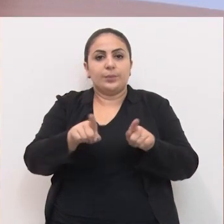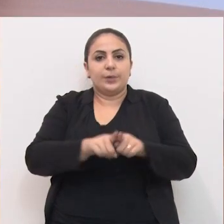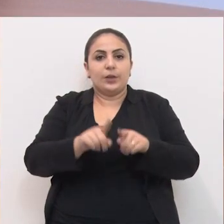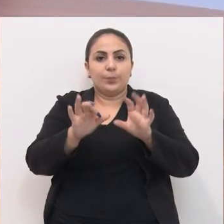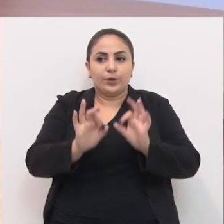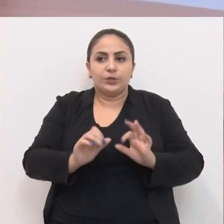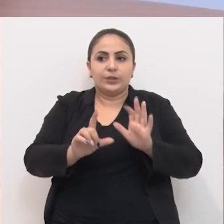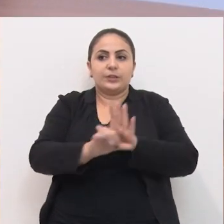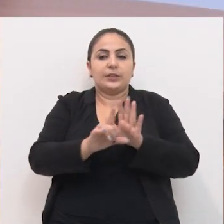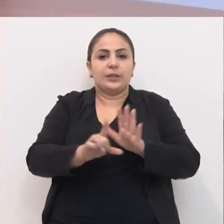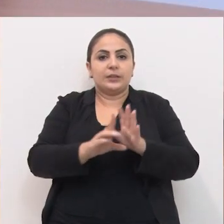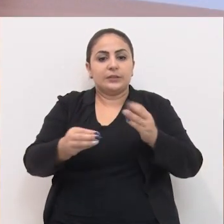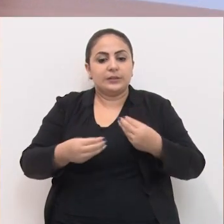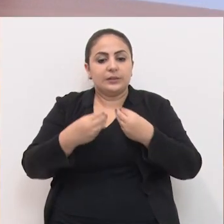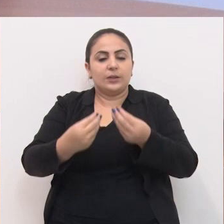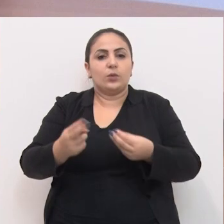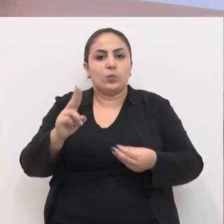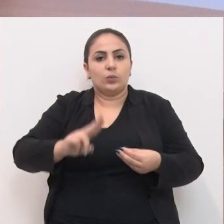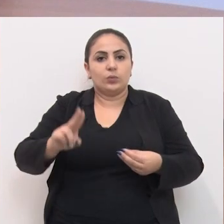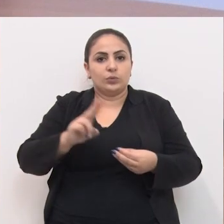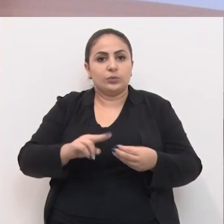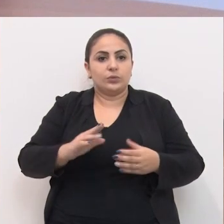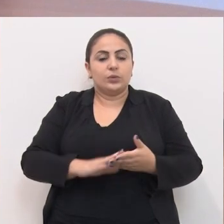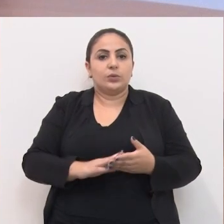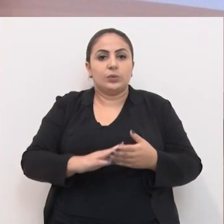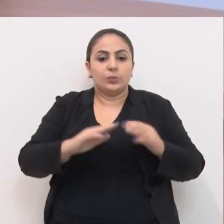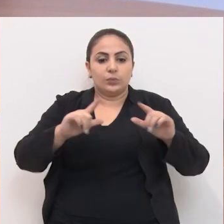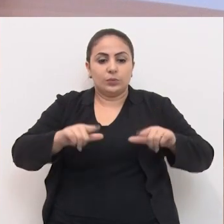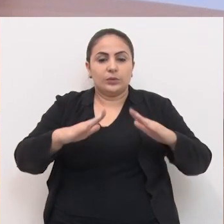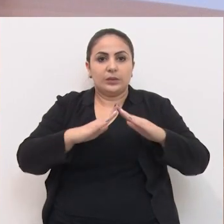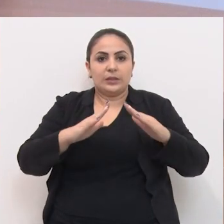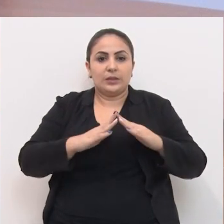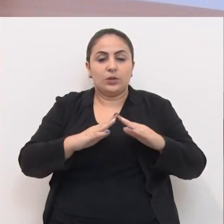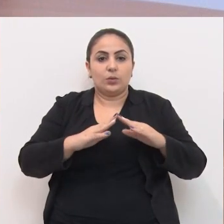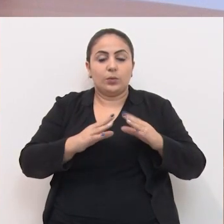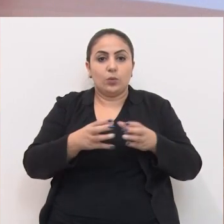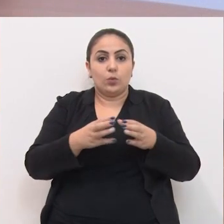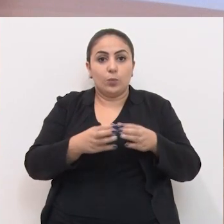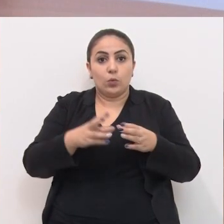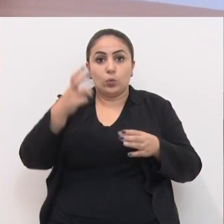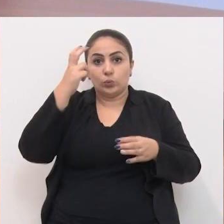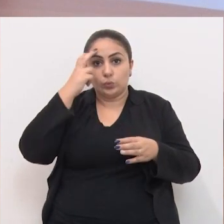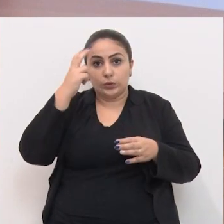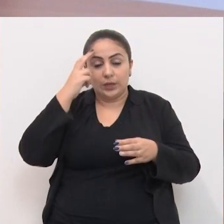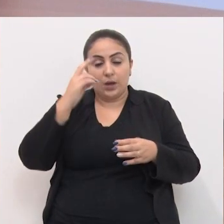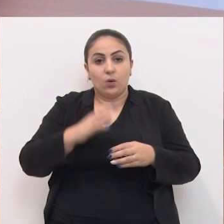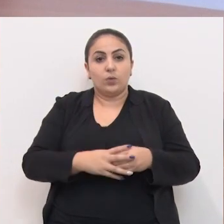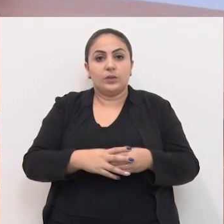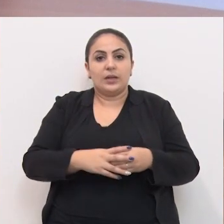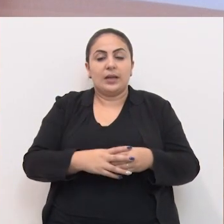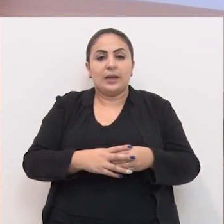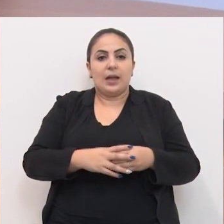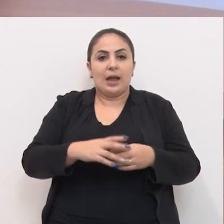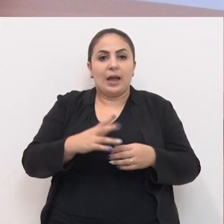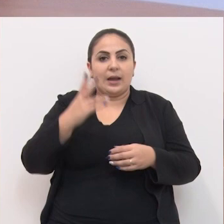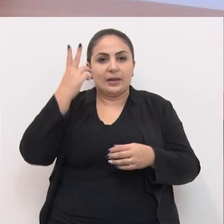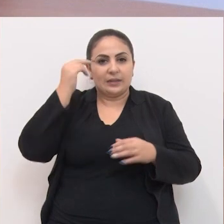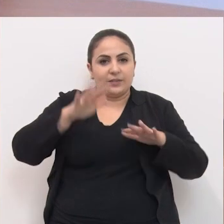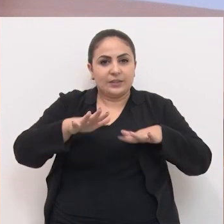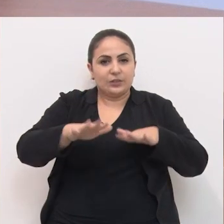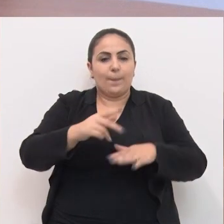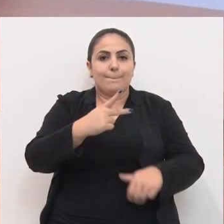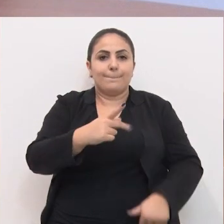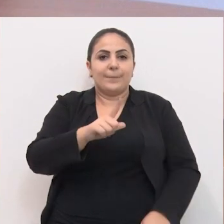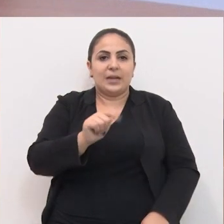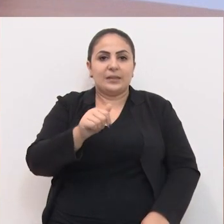lado direito. É bom ficar especificado assim. Então a gente está trabalhando para isso, a gente teve com a construtora ontem